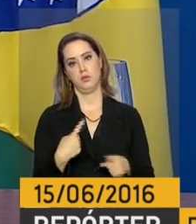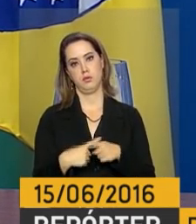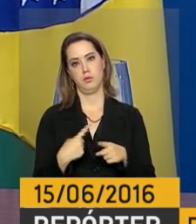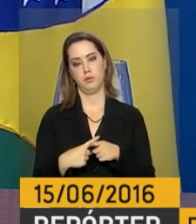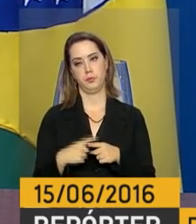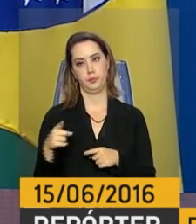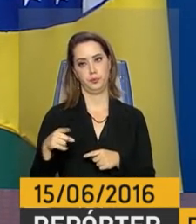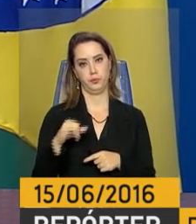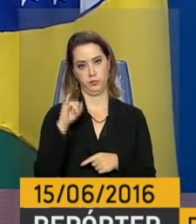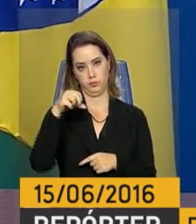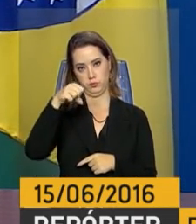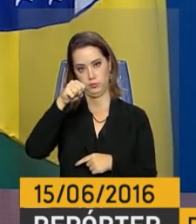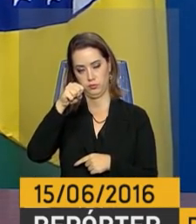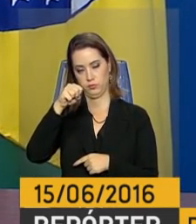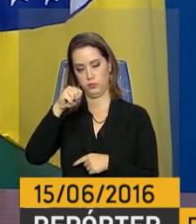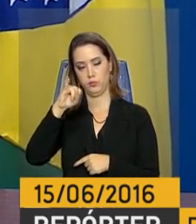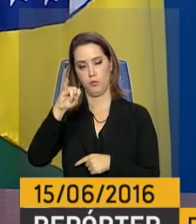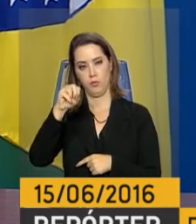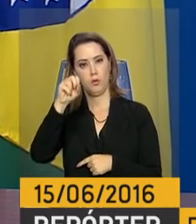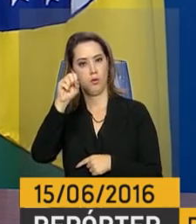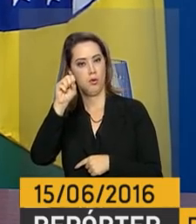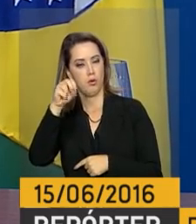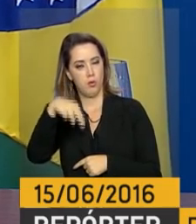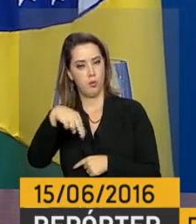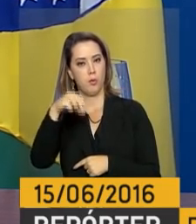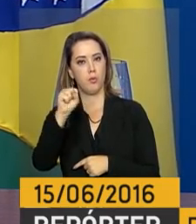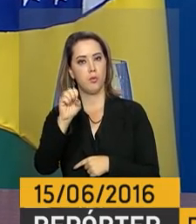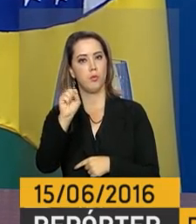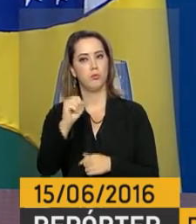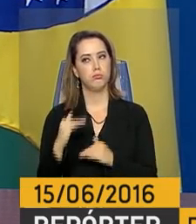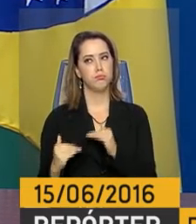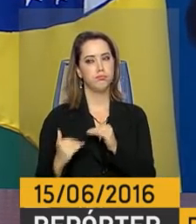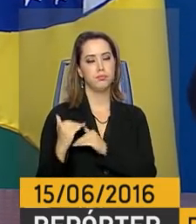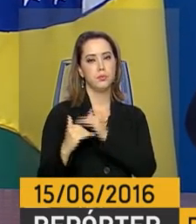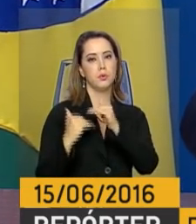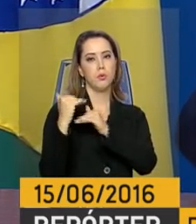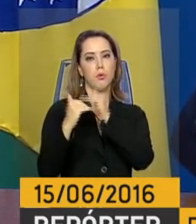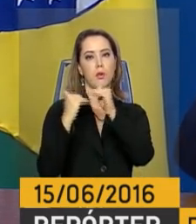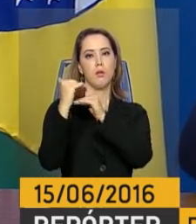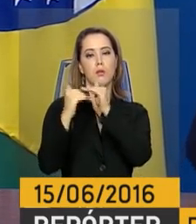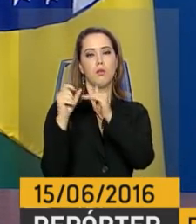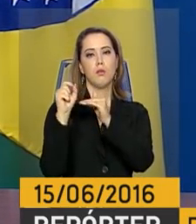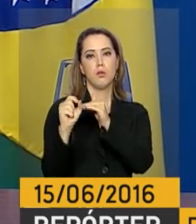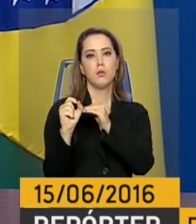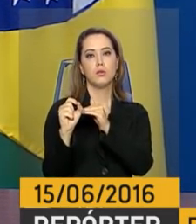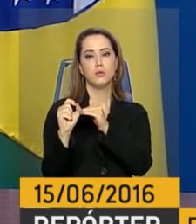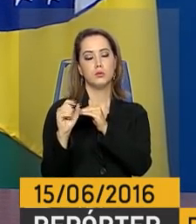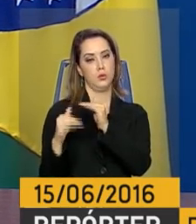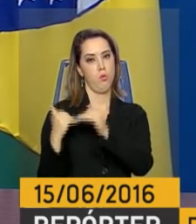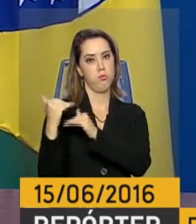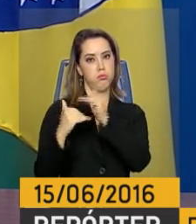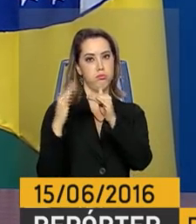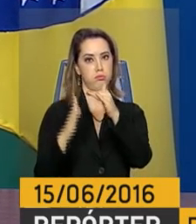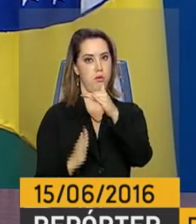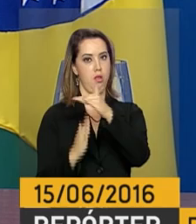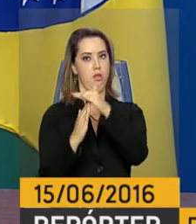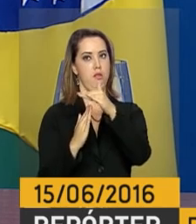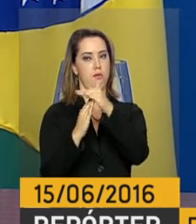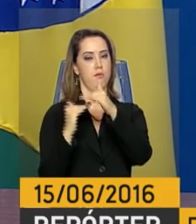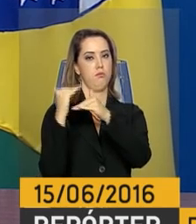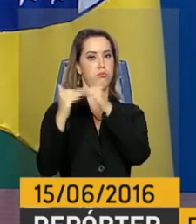cresça eh a taxas acima da evolução do teto. Isso é a despesa hoje é uma